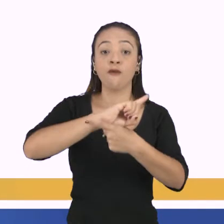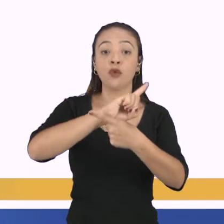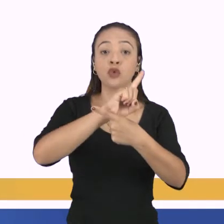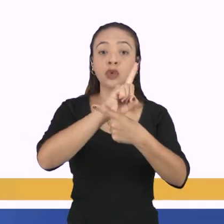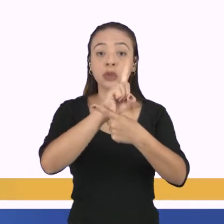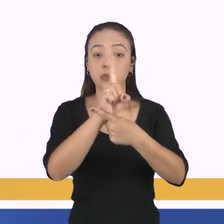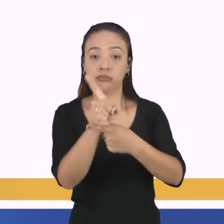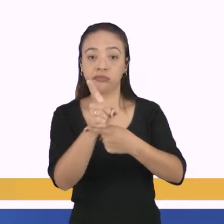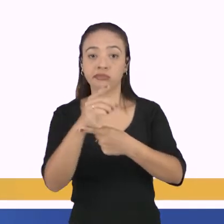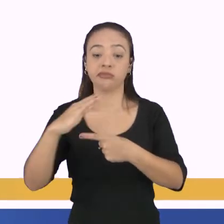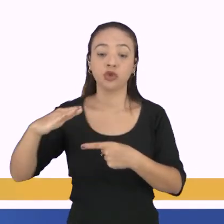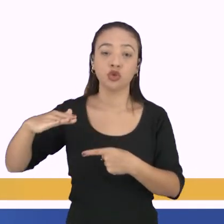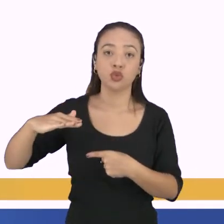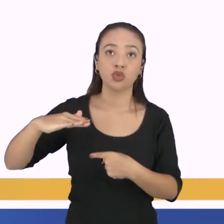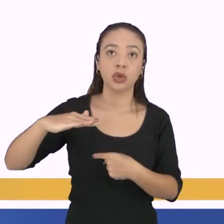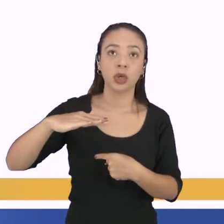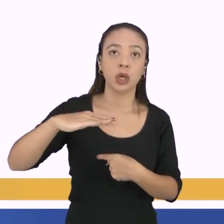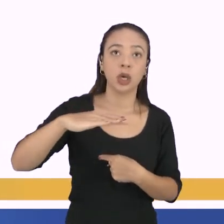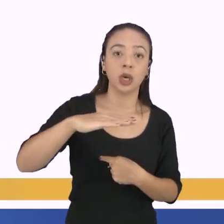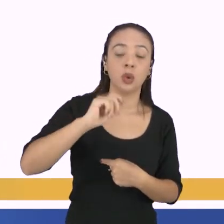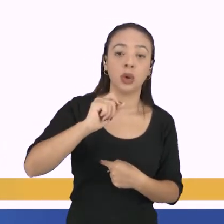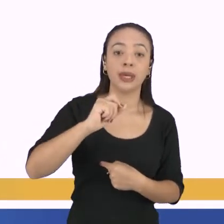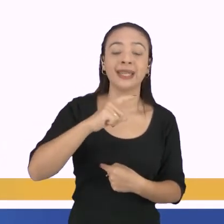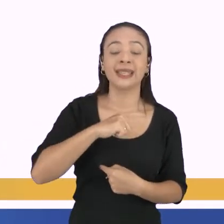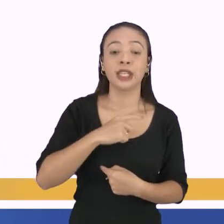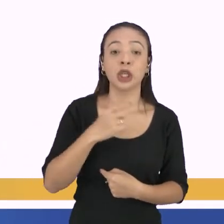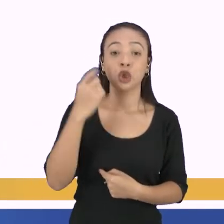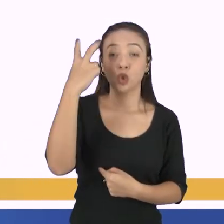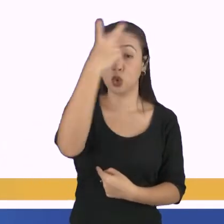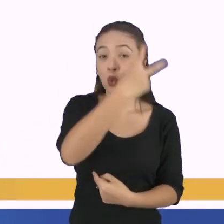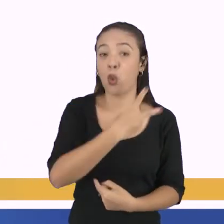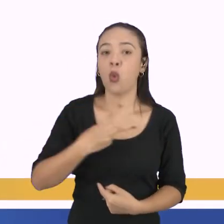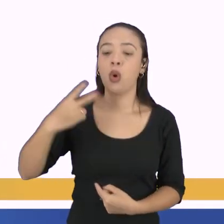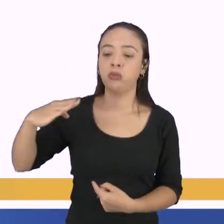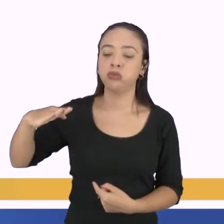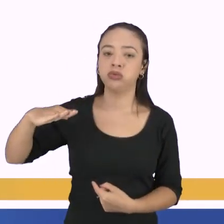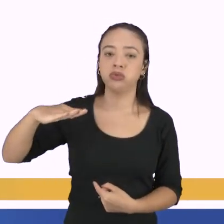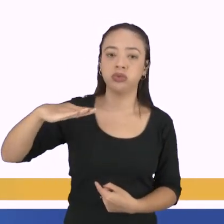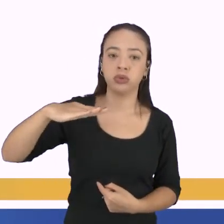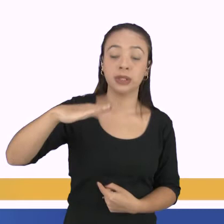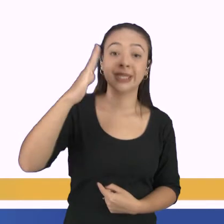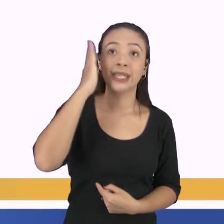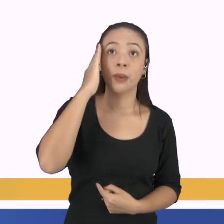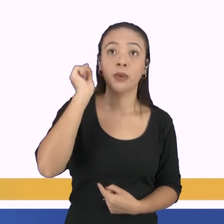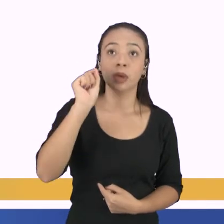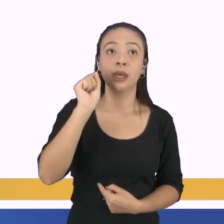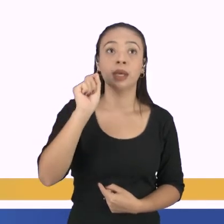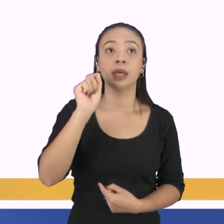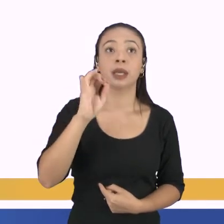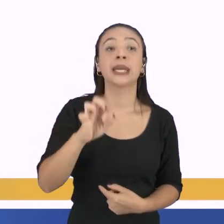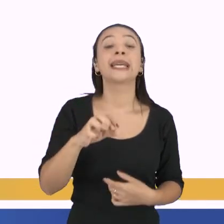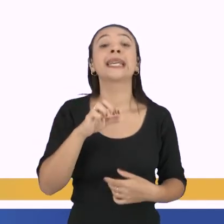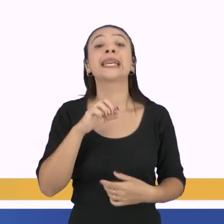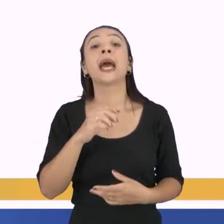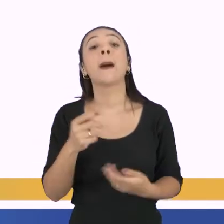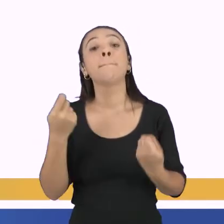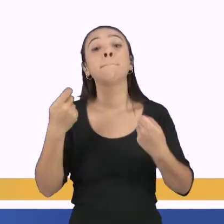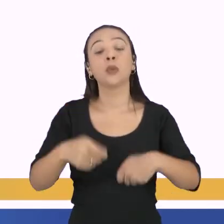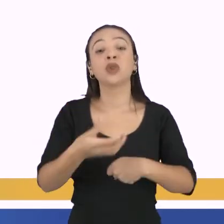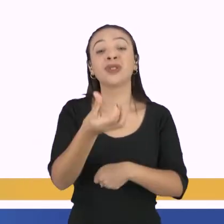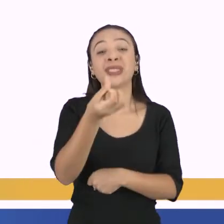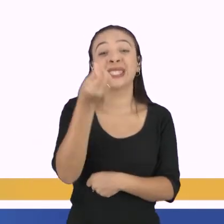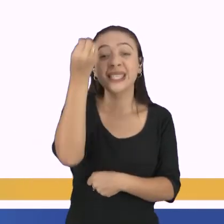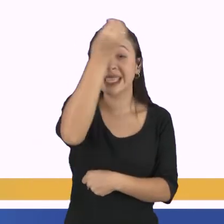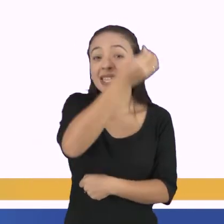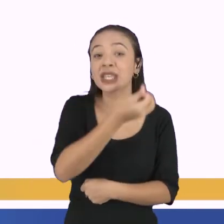automóvel que gasta 2 horas em um percurso, sabendo que ele gastaria 6 horas nesse mesmo